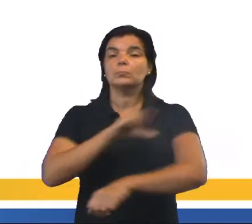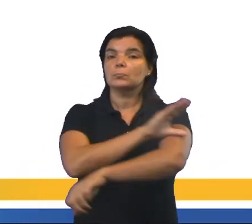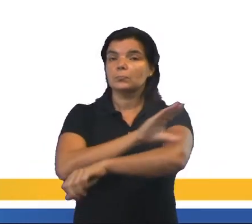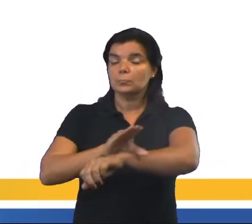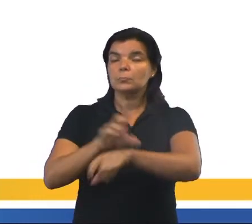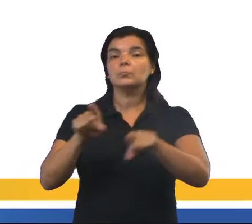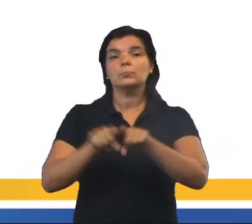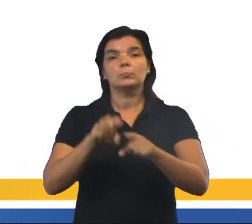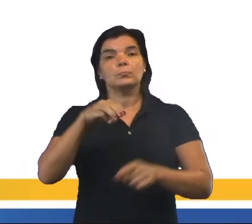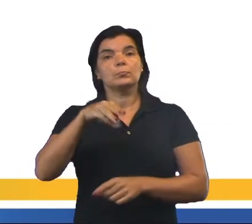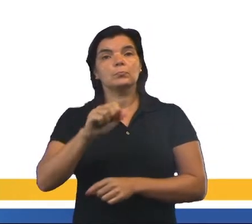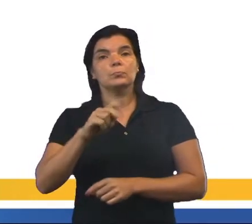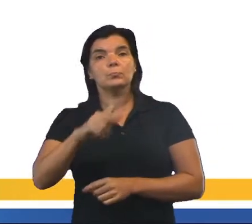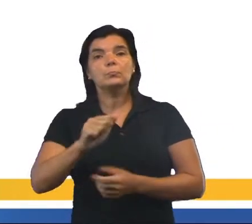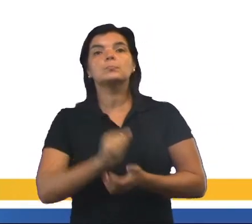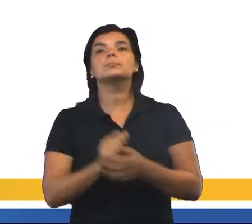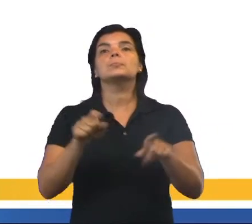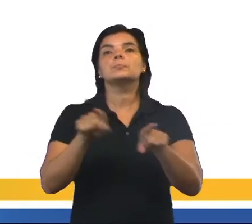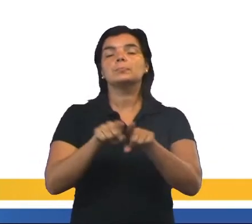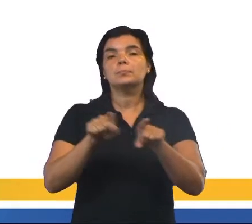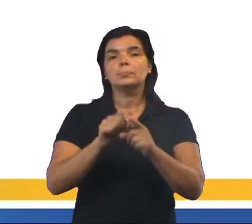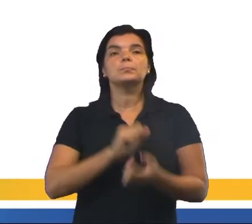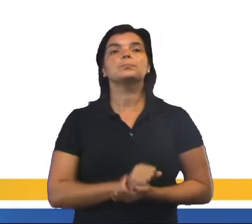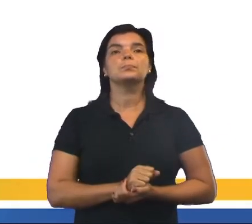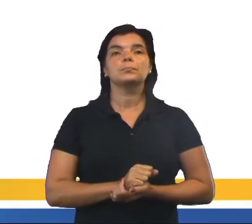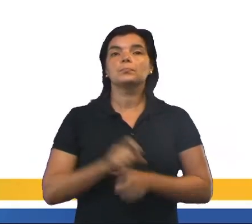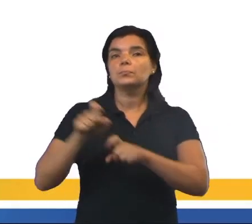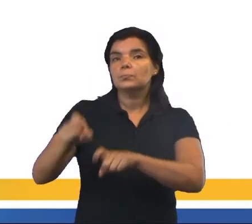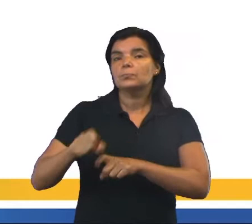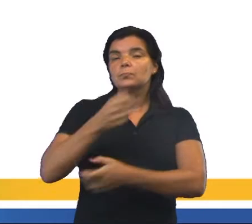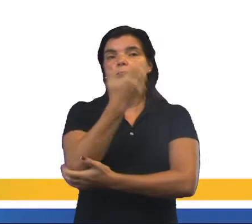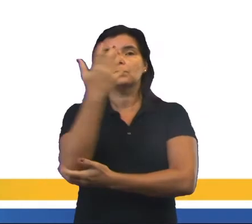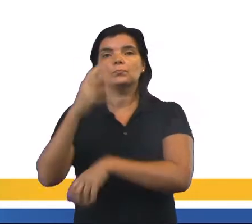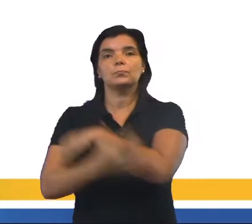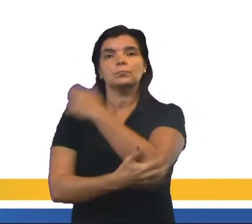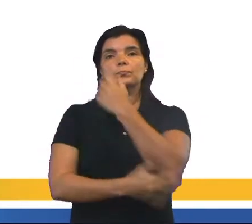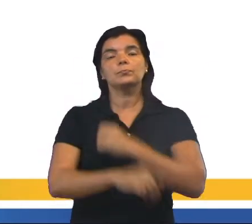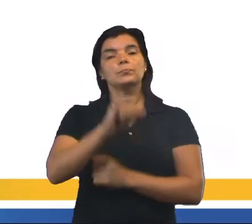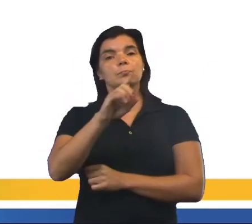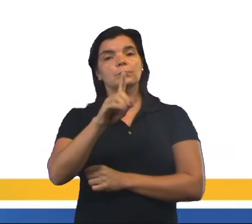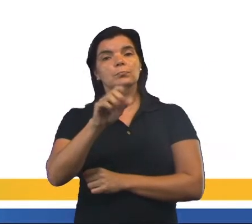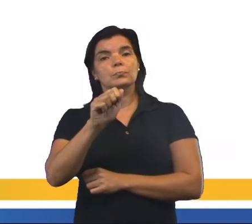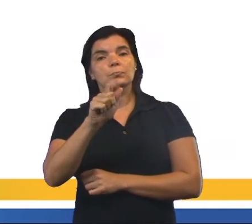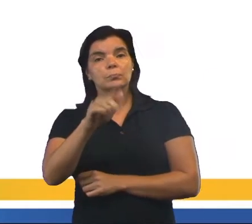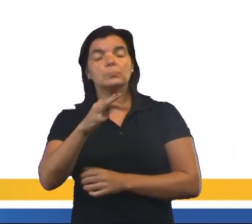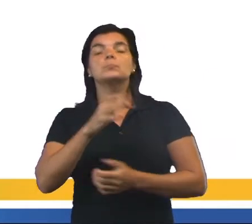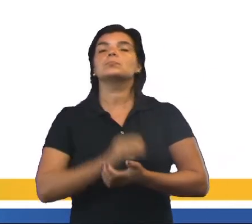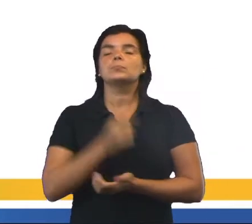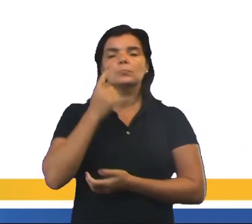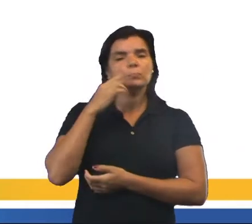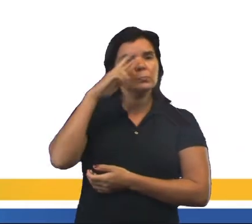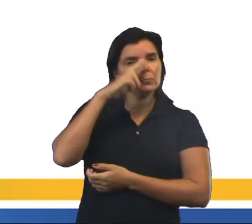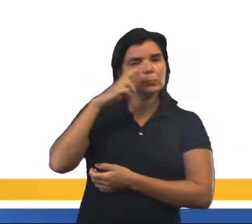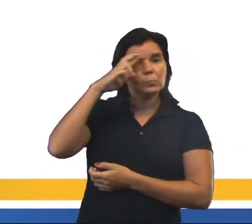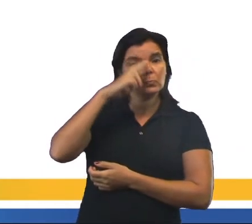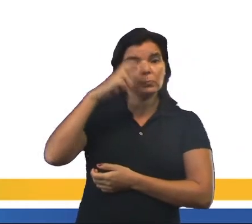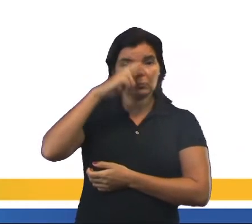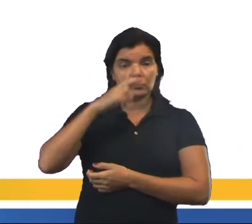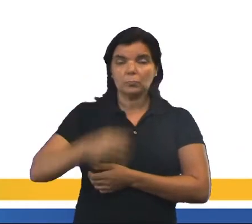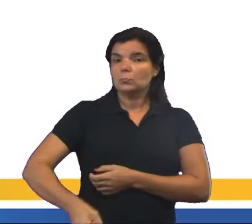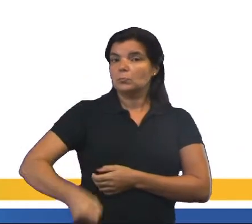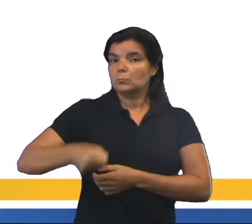Agricultura, MAPA, e do Instituto de Defesa Agropecuária e Florestal, IDAF, vão inspecionar as bagagens